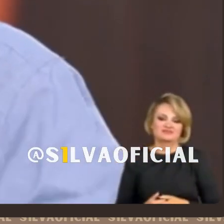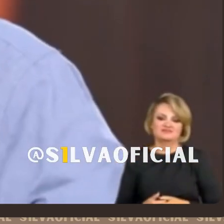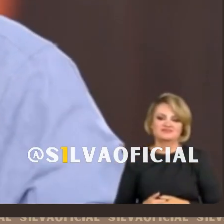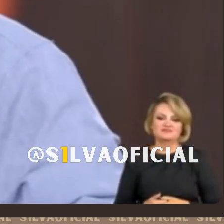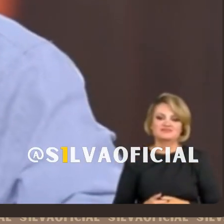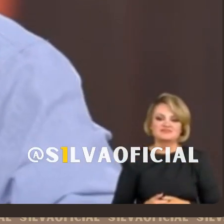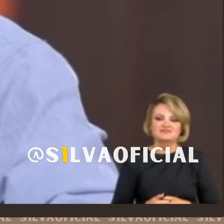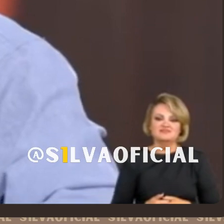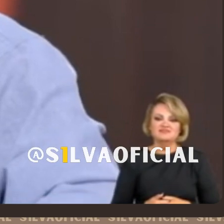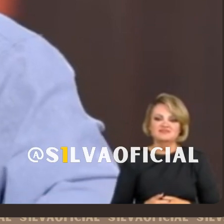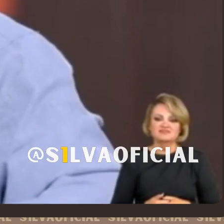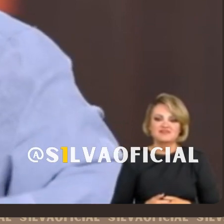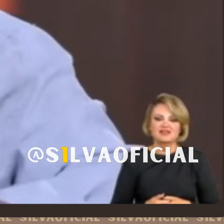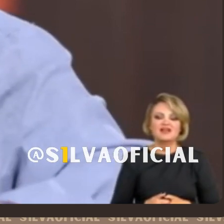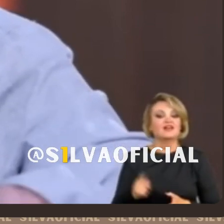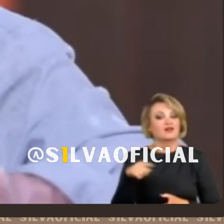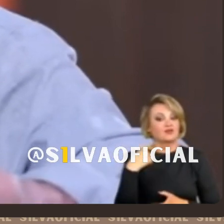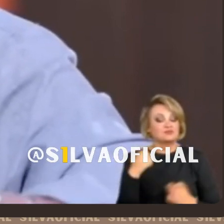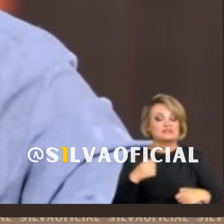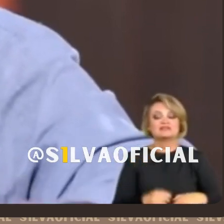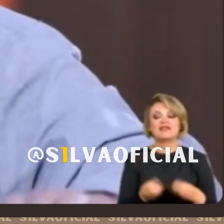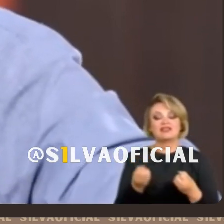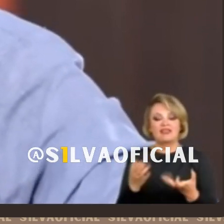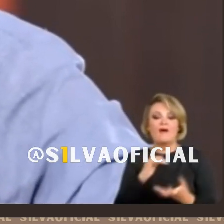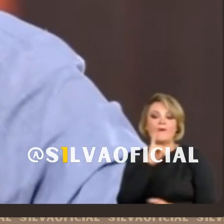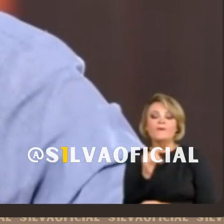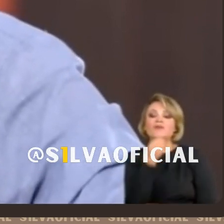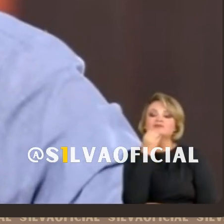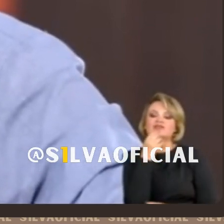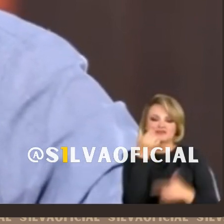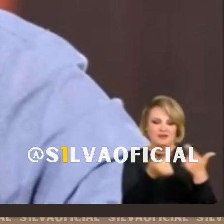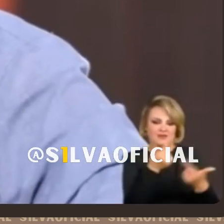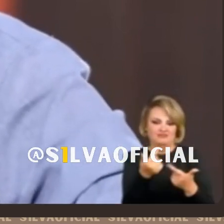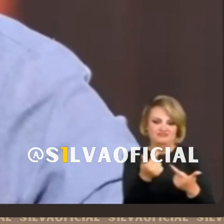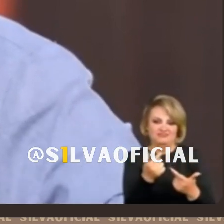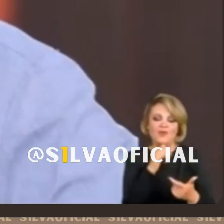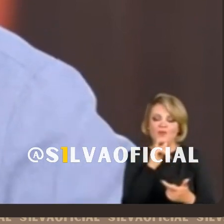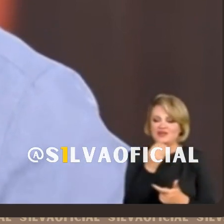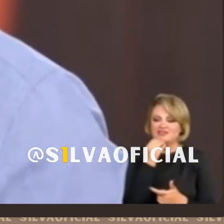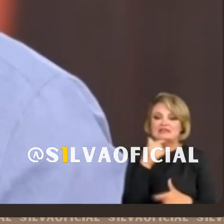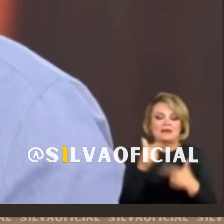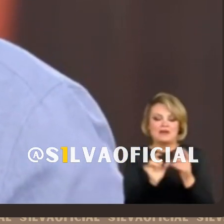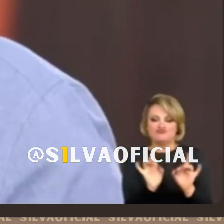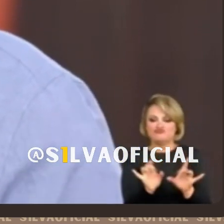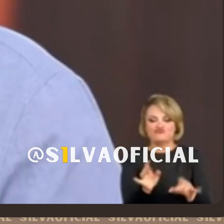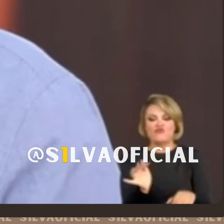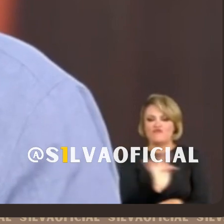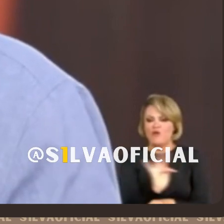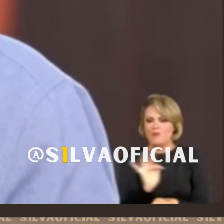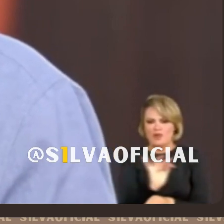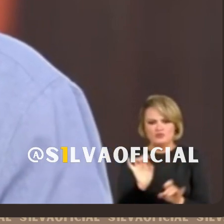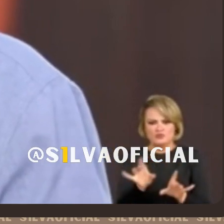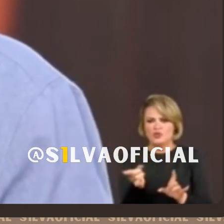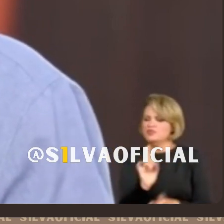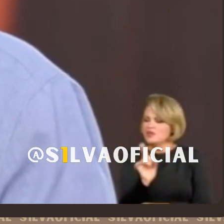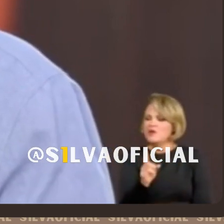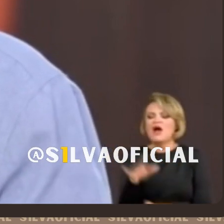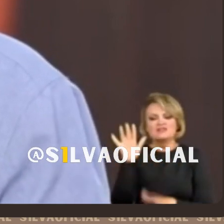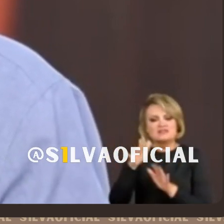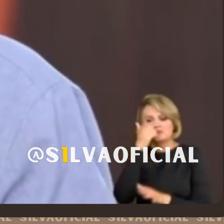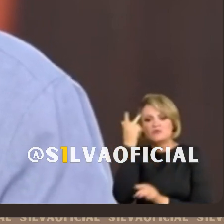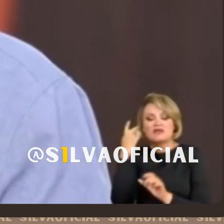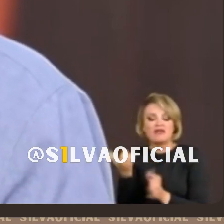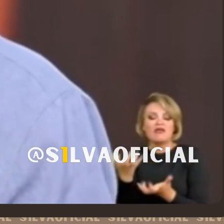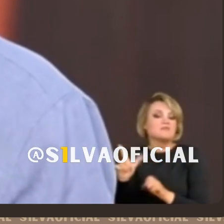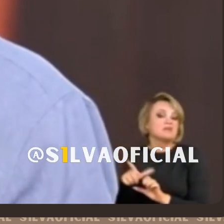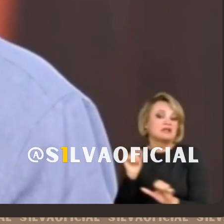de trabalhar e não apenas um emprego formal dentro da fábrica, no comércio. Idealmente, mas o emprego, sim, mas... do empreendedor. O cara que quer